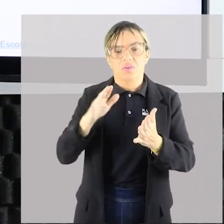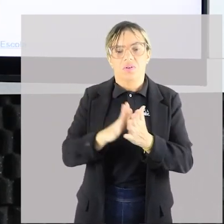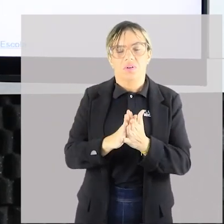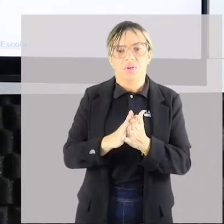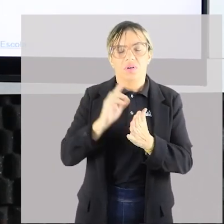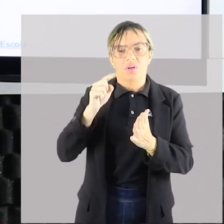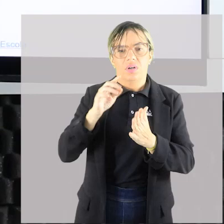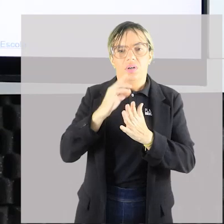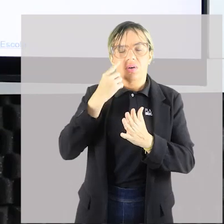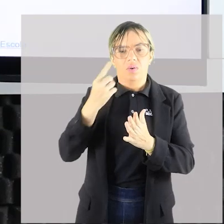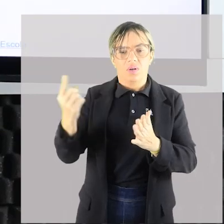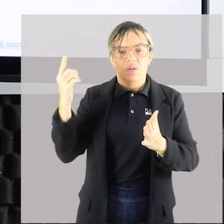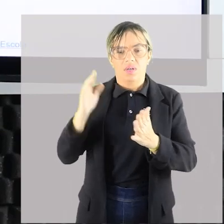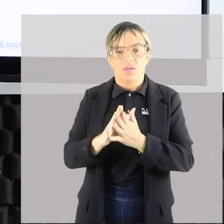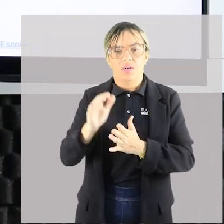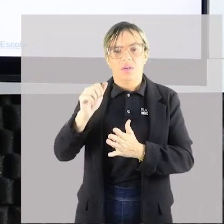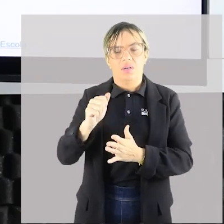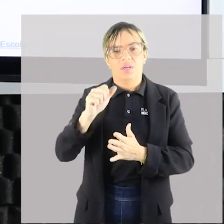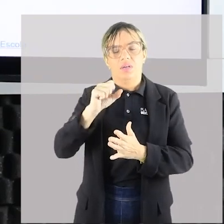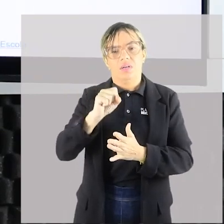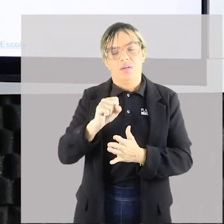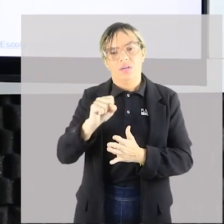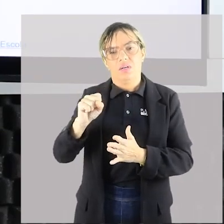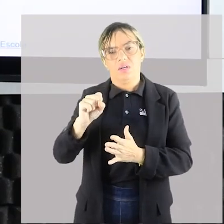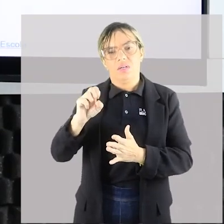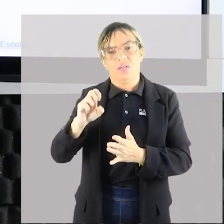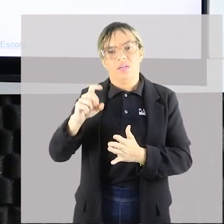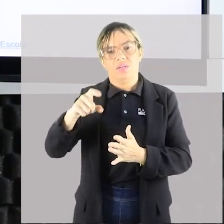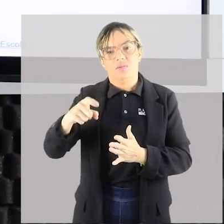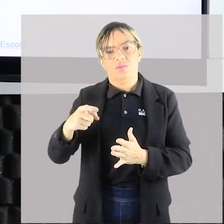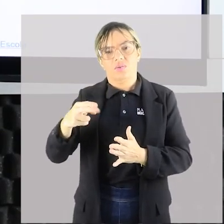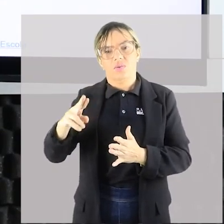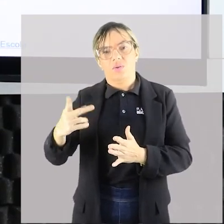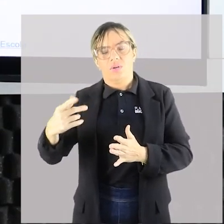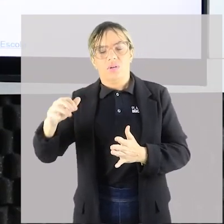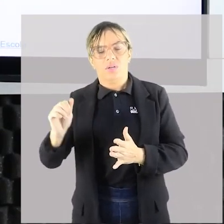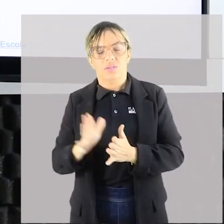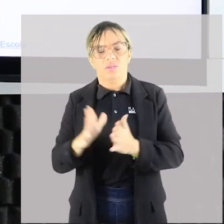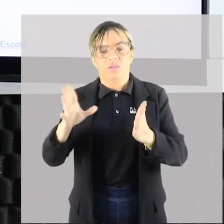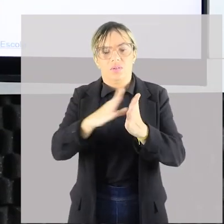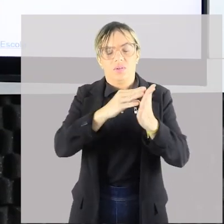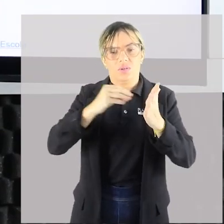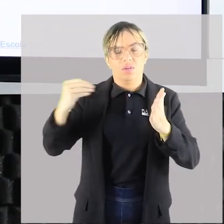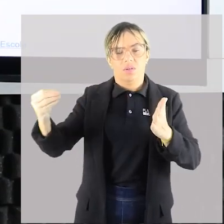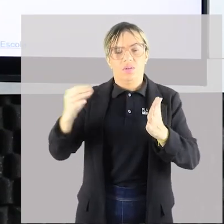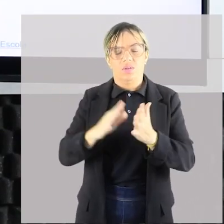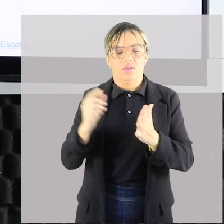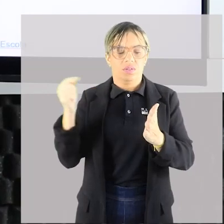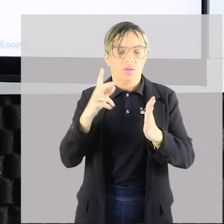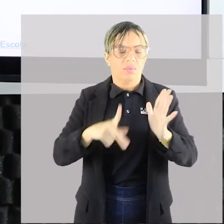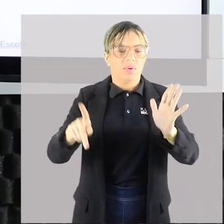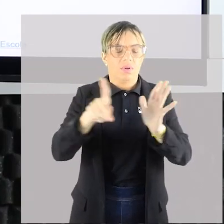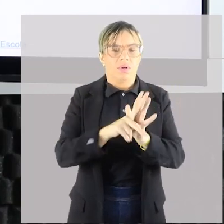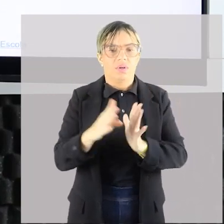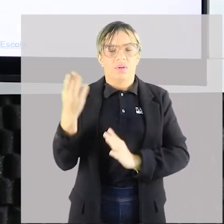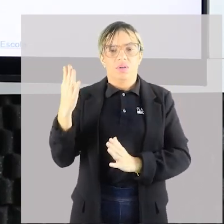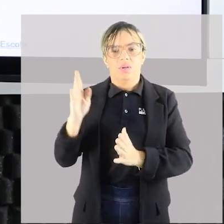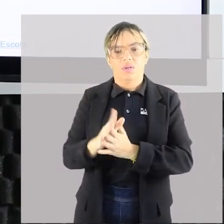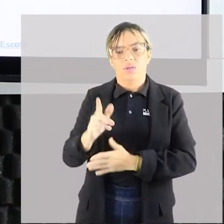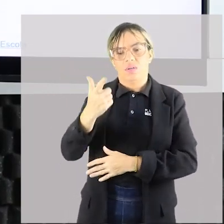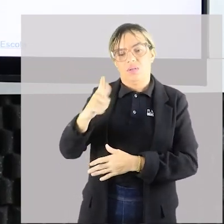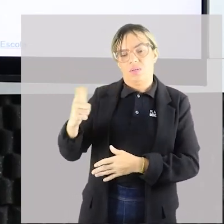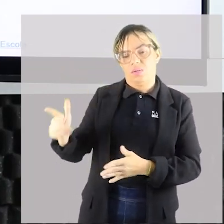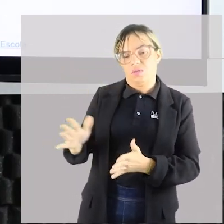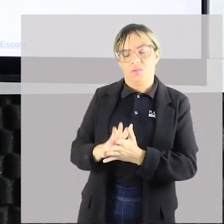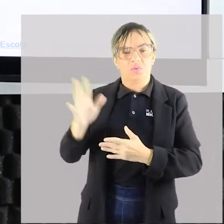uma forma assexuada, ela faz um clone de si mesmo, né? Então a gente não vai ter aí um aumento, né,